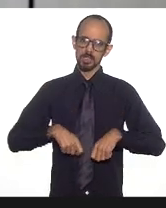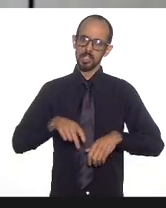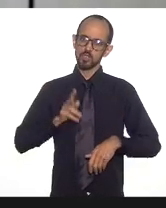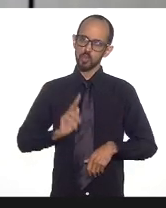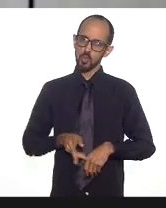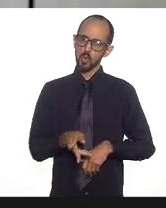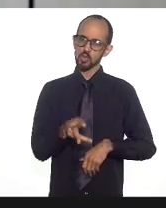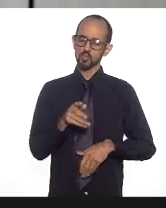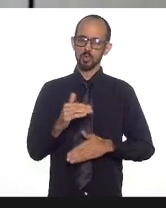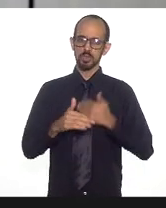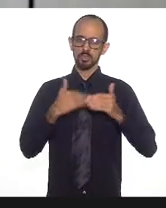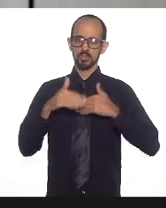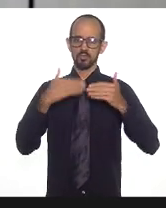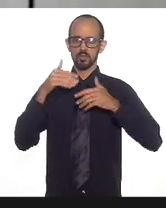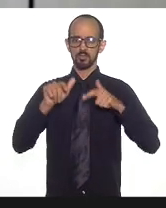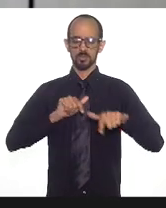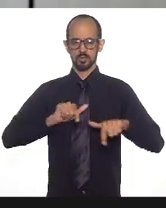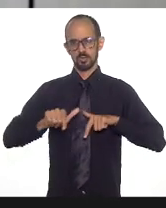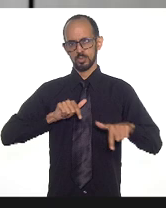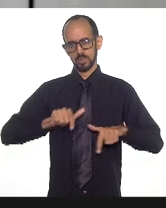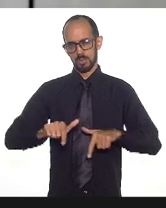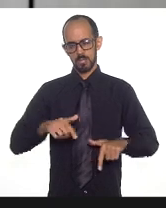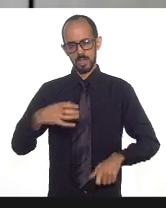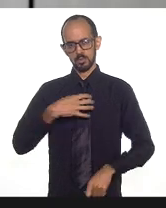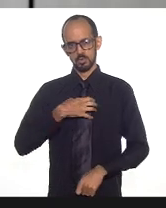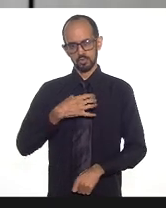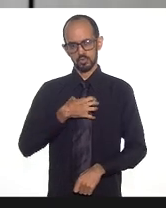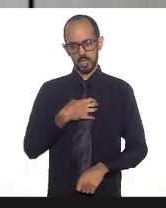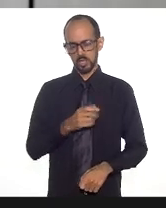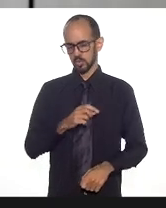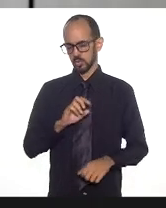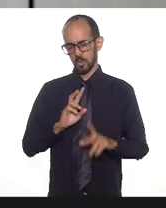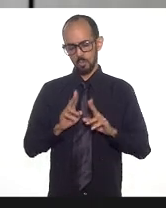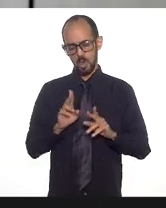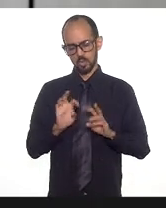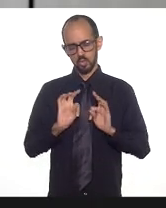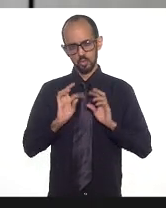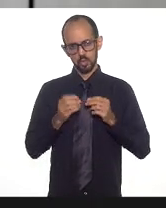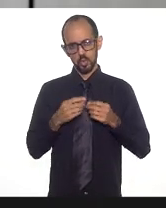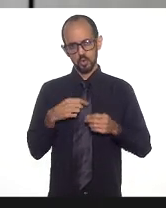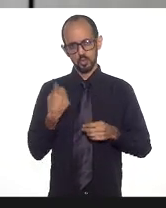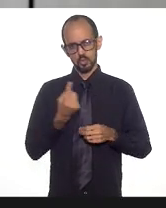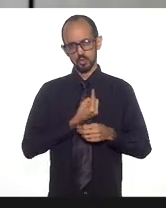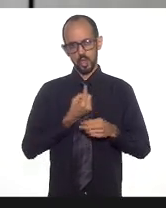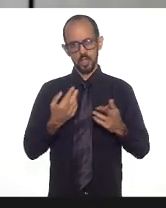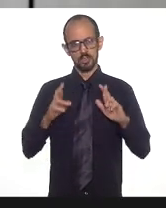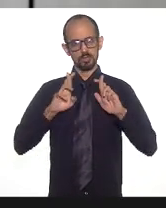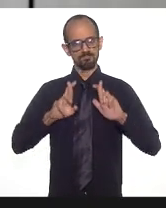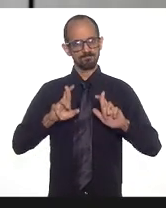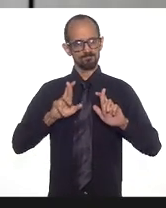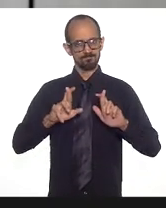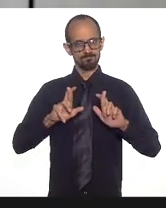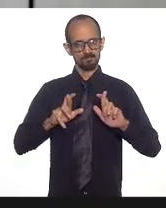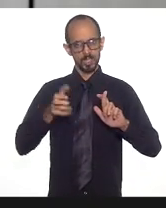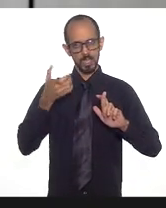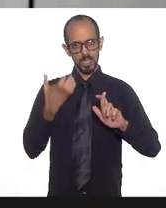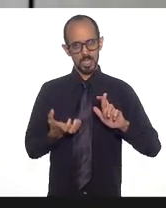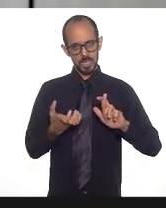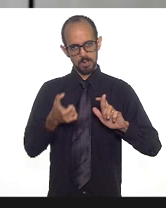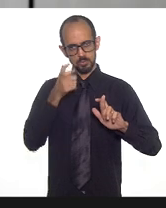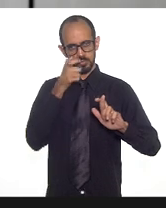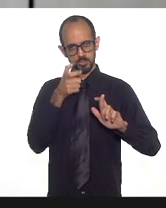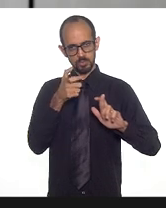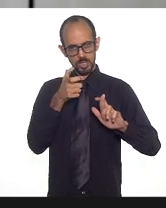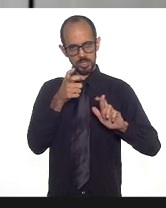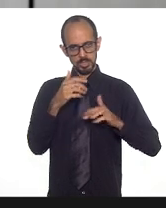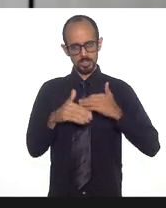continuar a desenvolver o seu trabalho da forma como todos nós esperamos, né, e a sociedade espera que ela desenvolva.